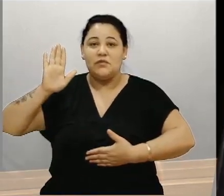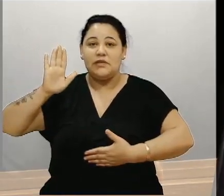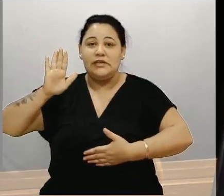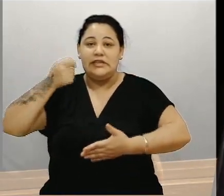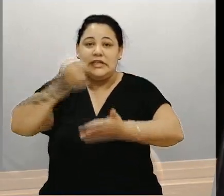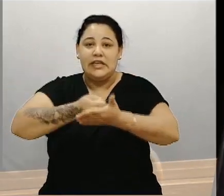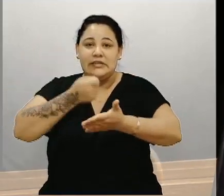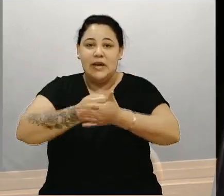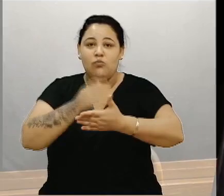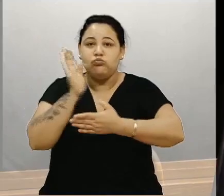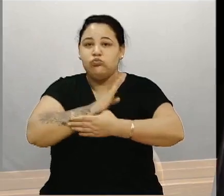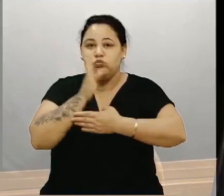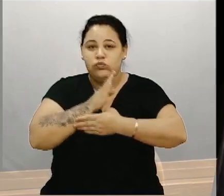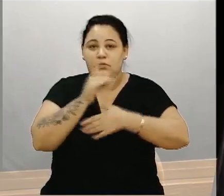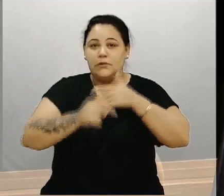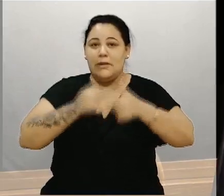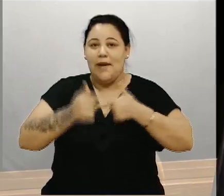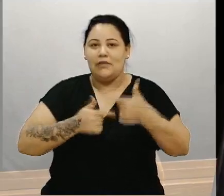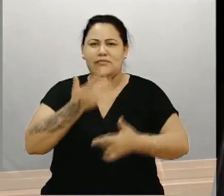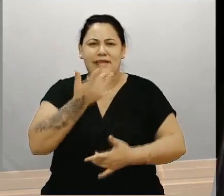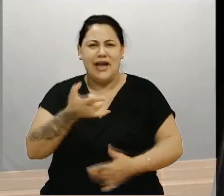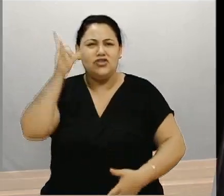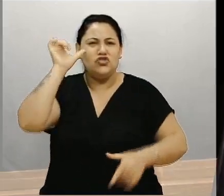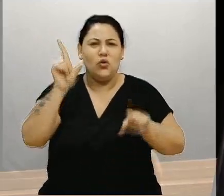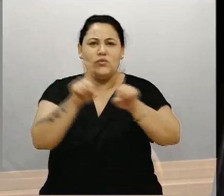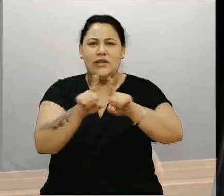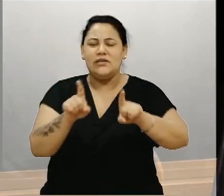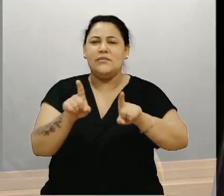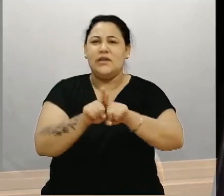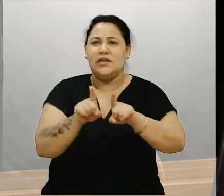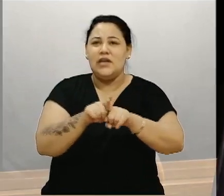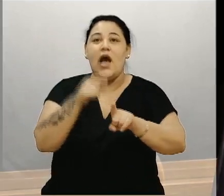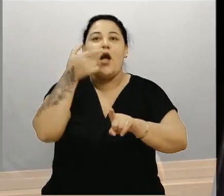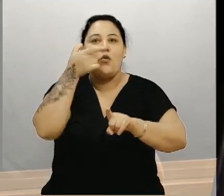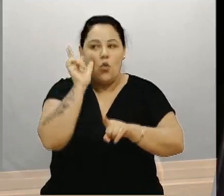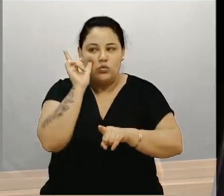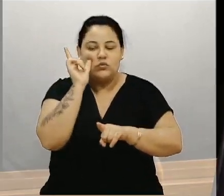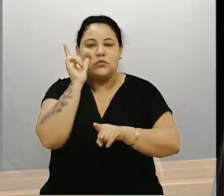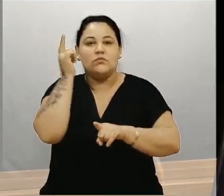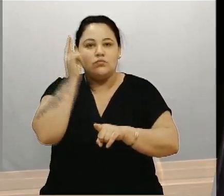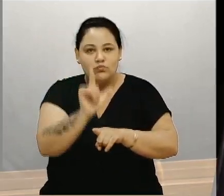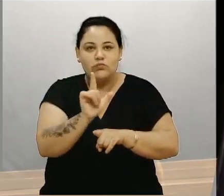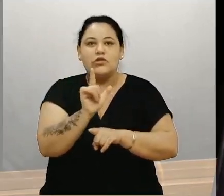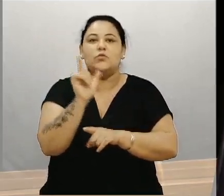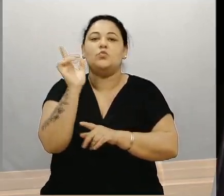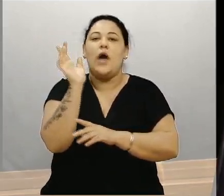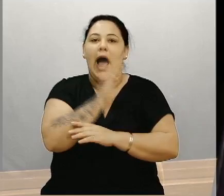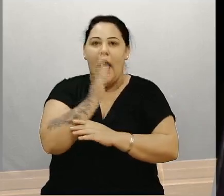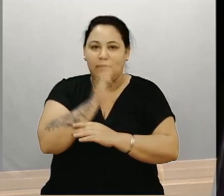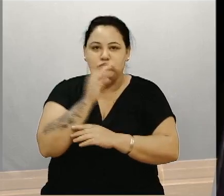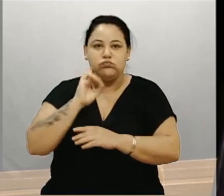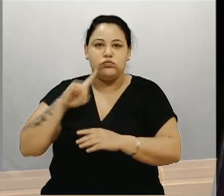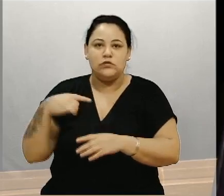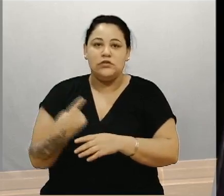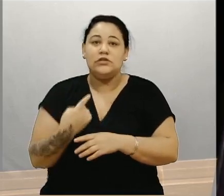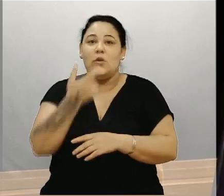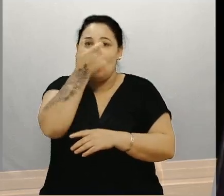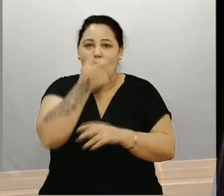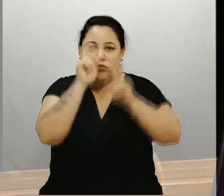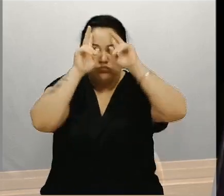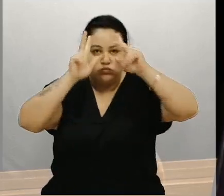isso. Na tarde de ontem mesmo, ela conseguiu agilizar. Então, eu acho que esse reconhecimento,